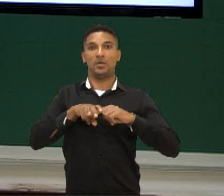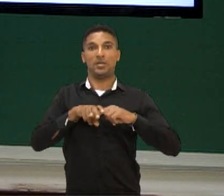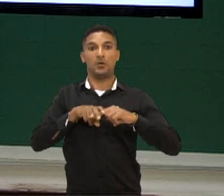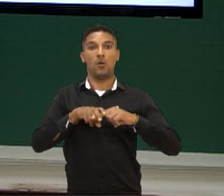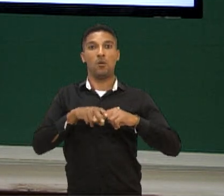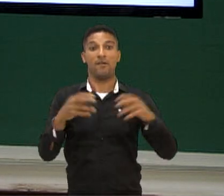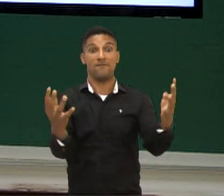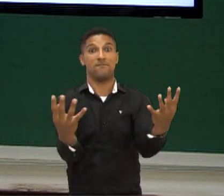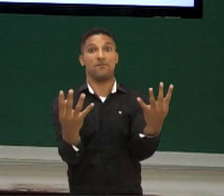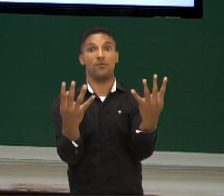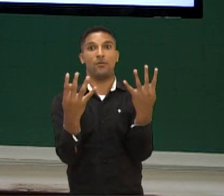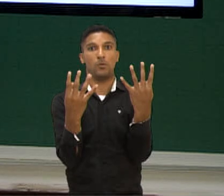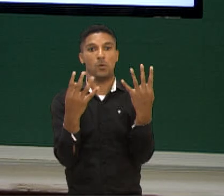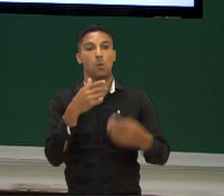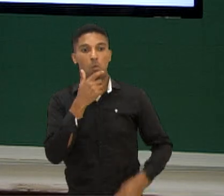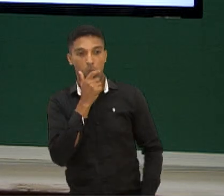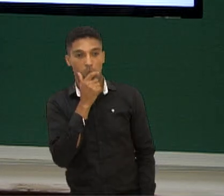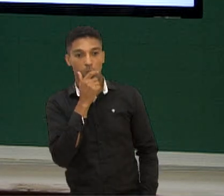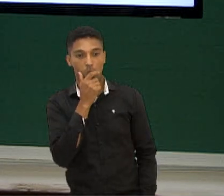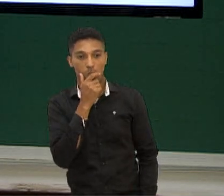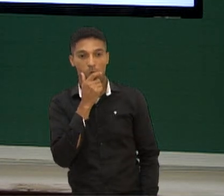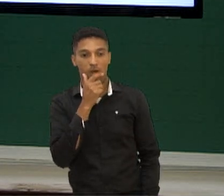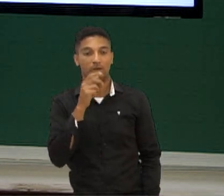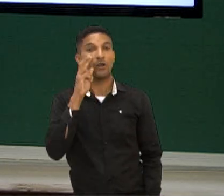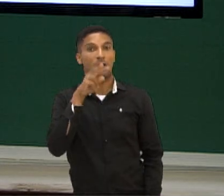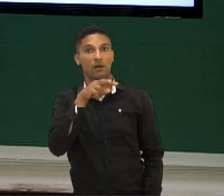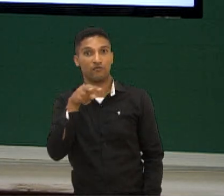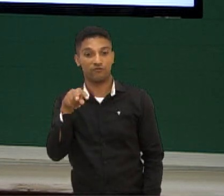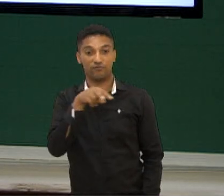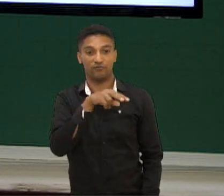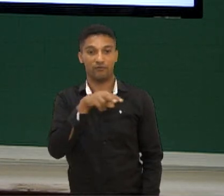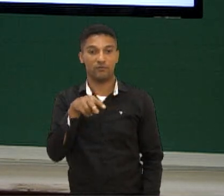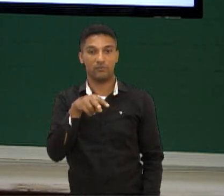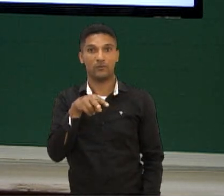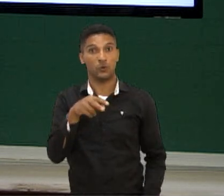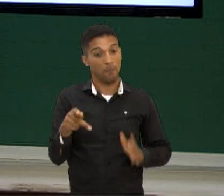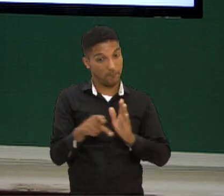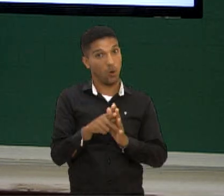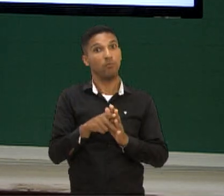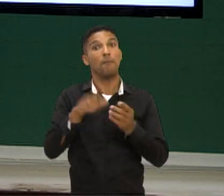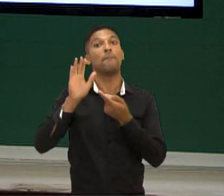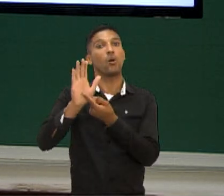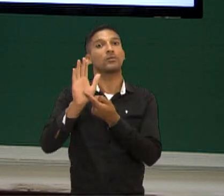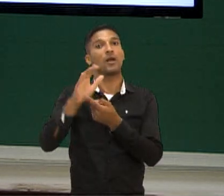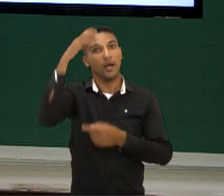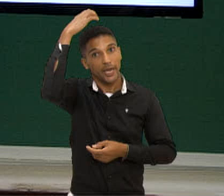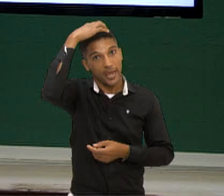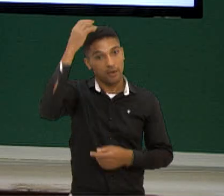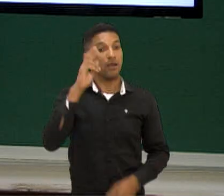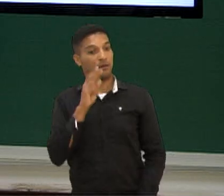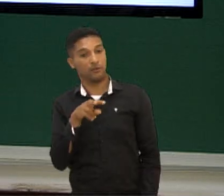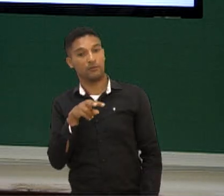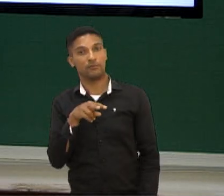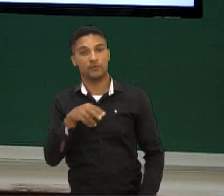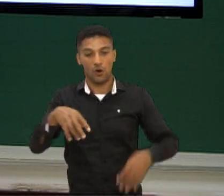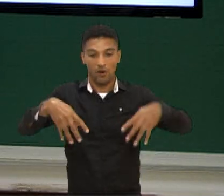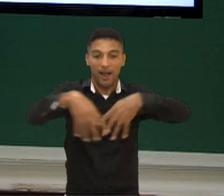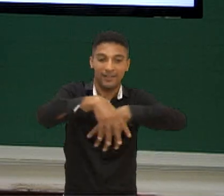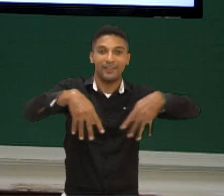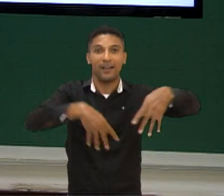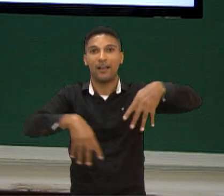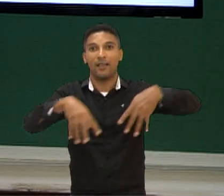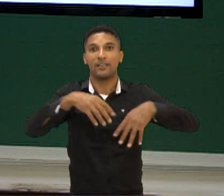está presente na nossa cultura, principalmente em festas juninas. Nós conseguimos perceber essa dança principalmente